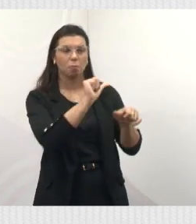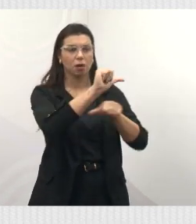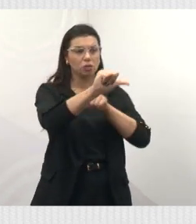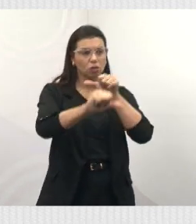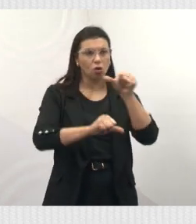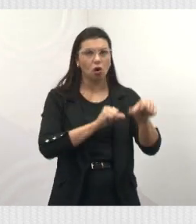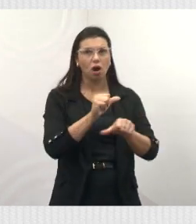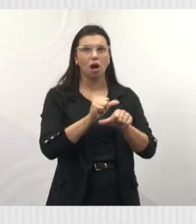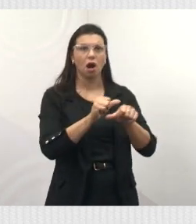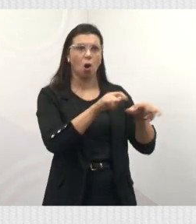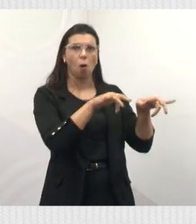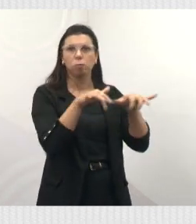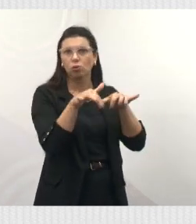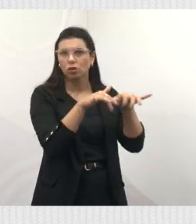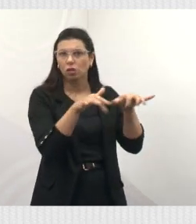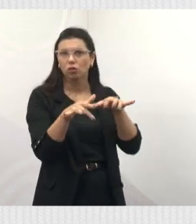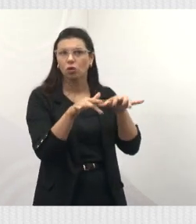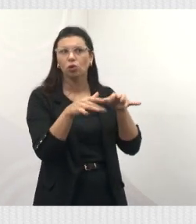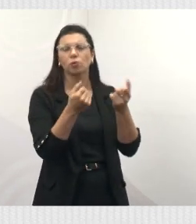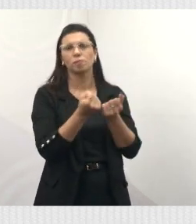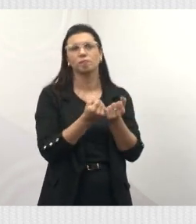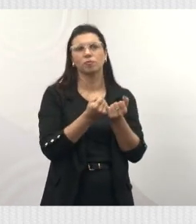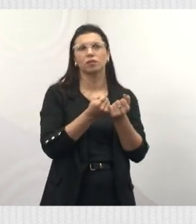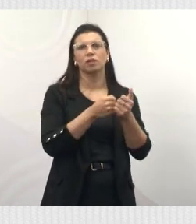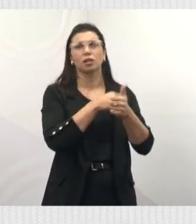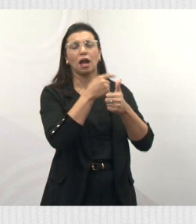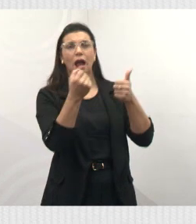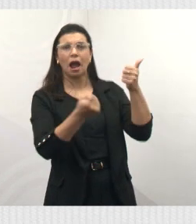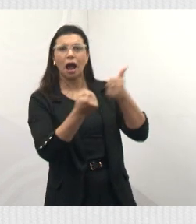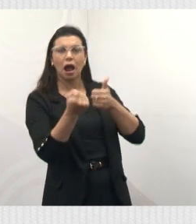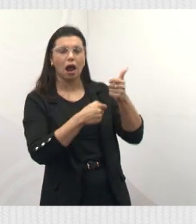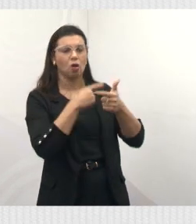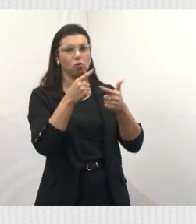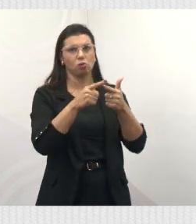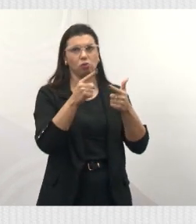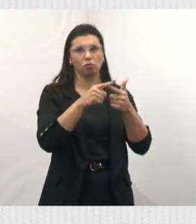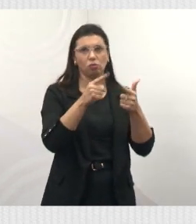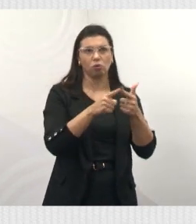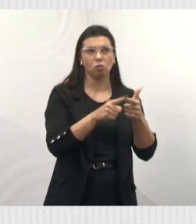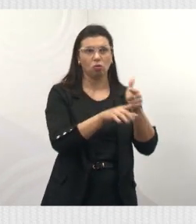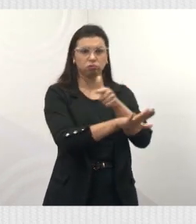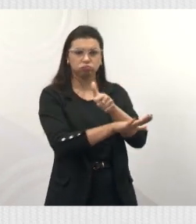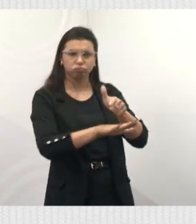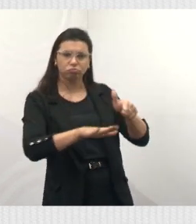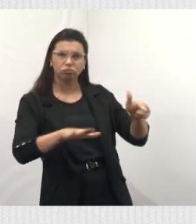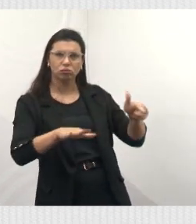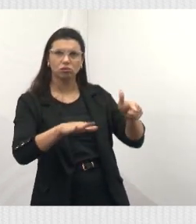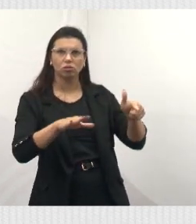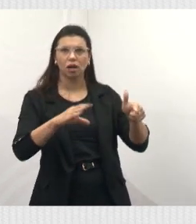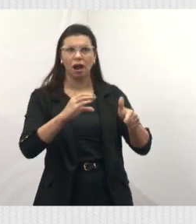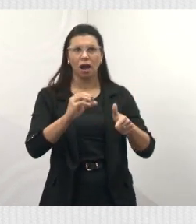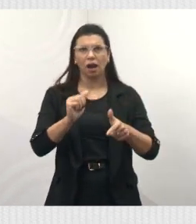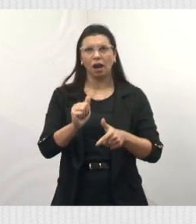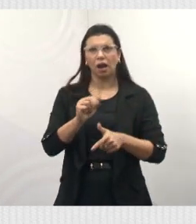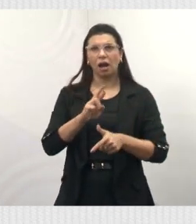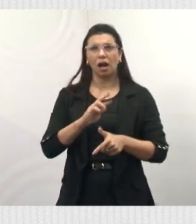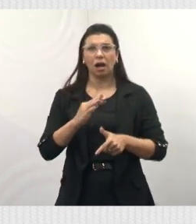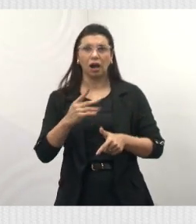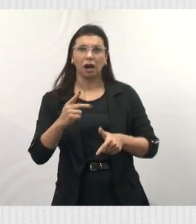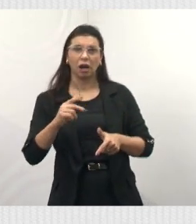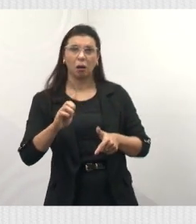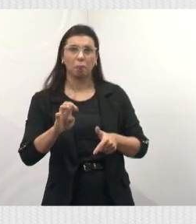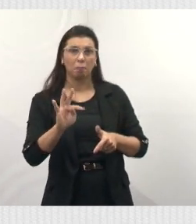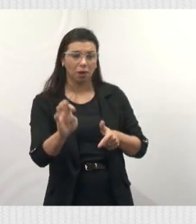trocar carro, para trocar carpete. Alguns municípios chegaram no final do ano dividir esse dinheiro pelo número